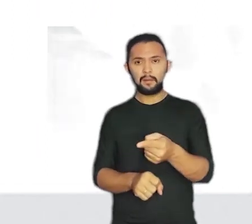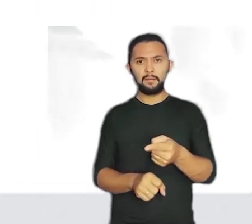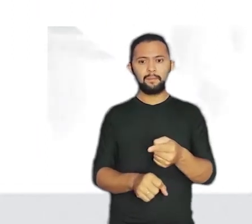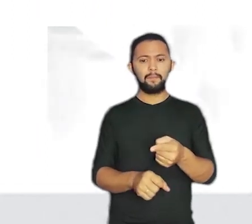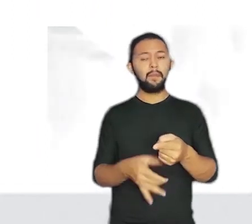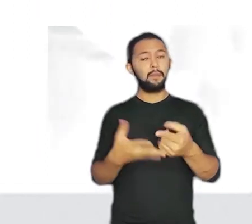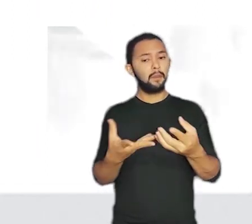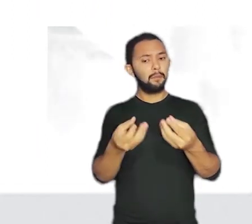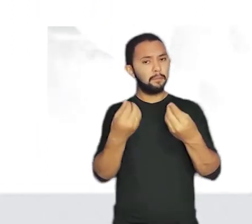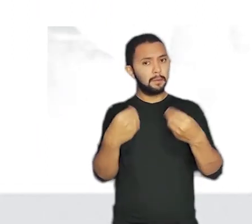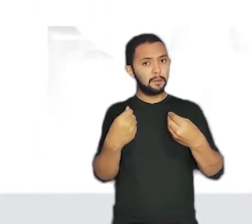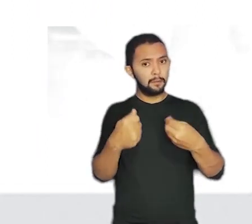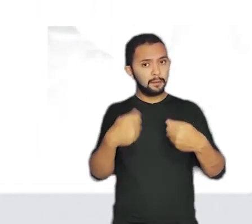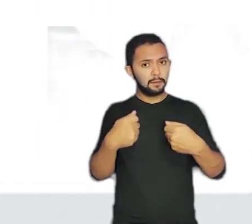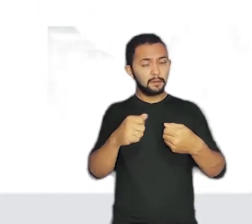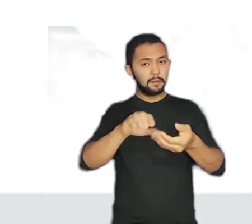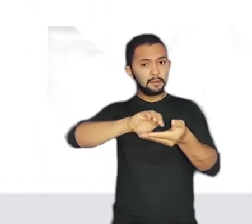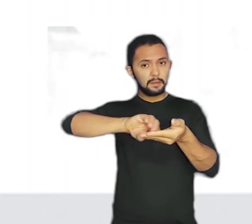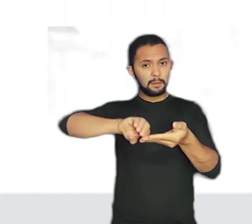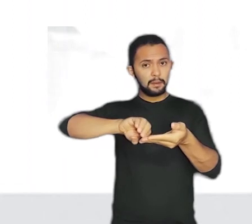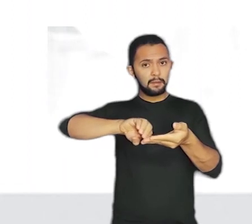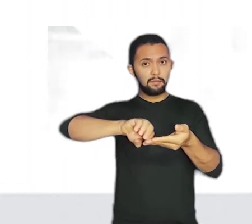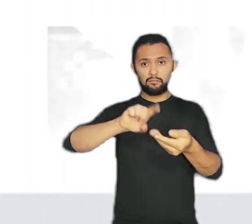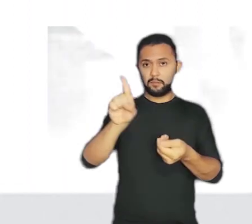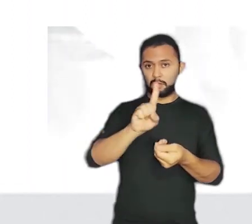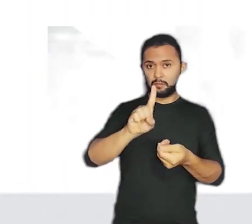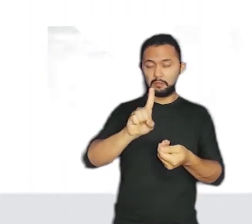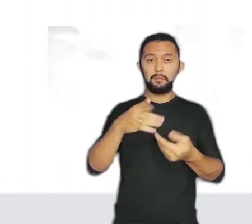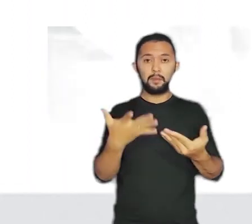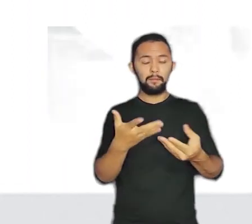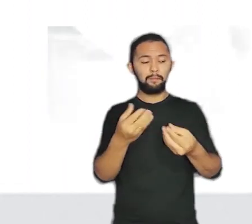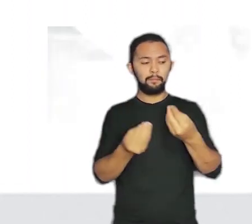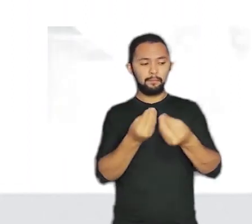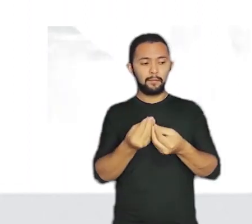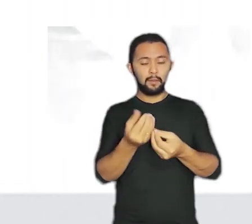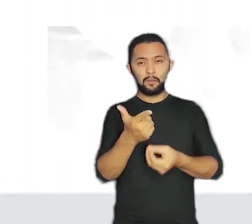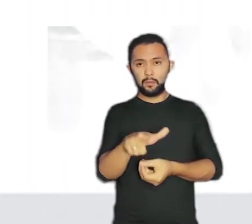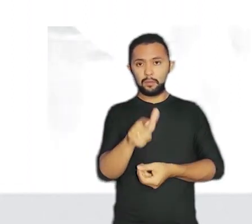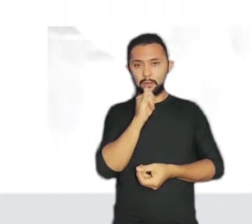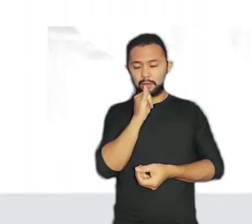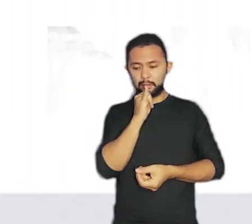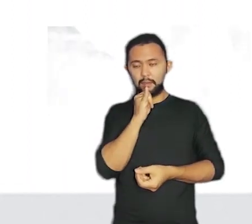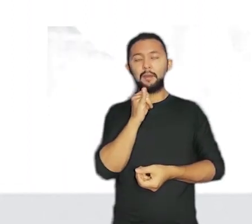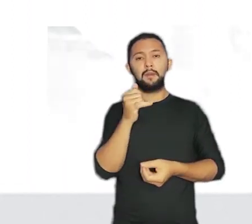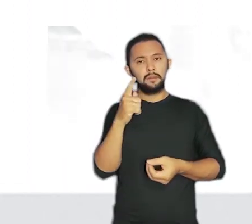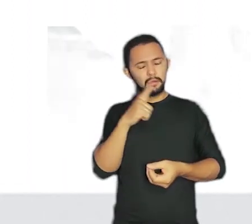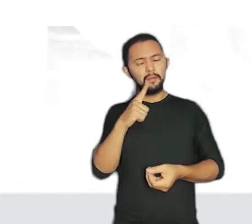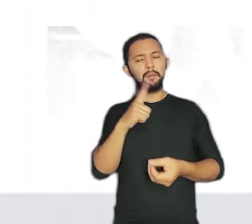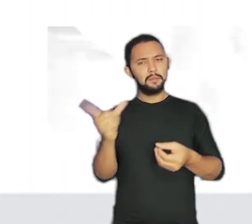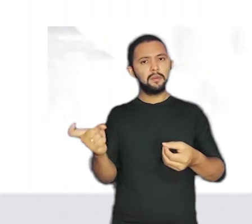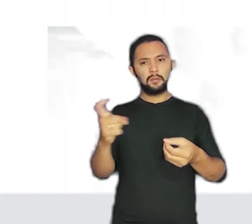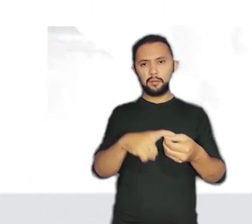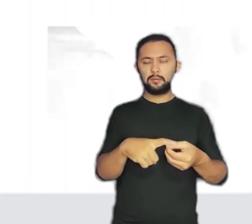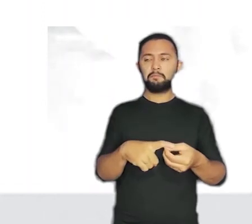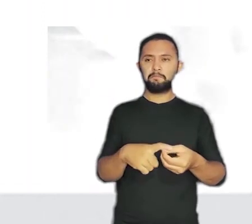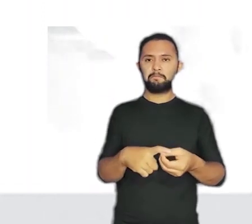para separar ou não o vocativo. Tivemos algum retorno, pessoal? Então, eu tenho uma vírgula aí servindo